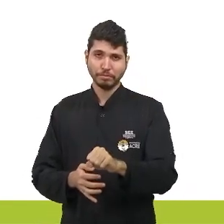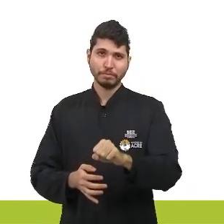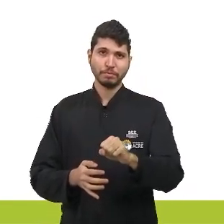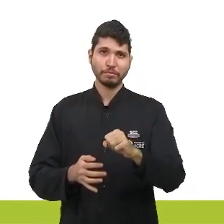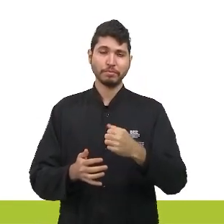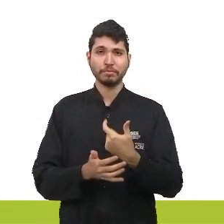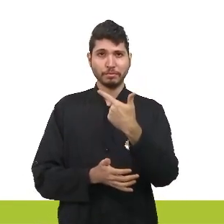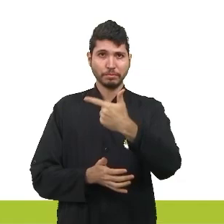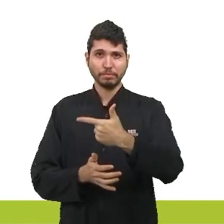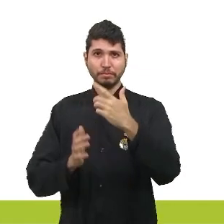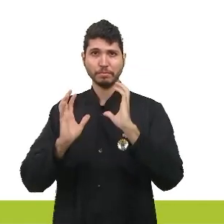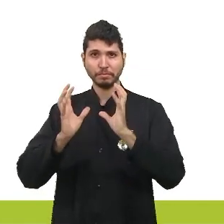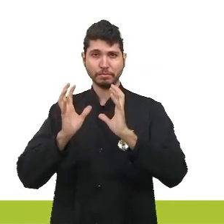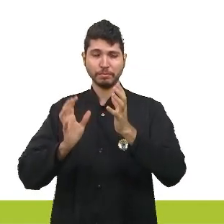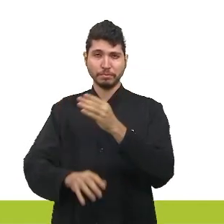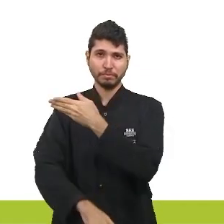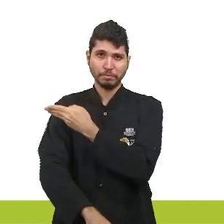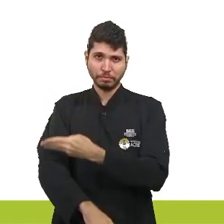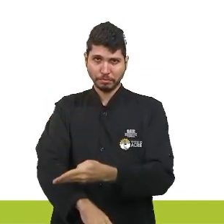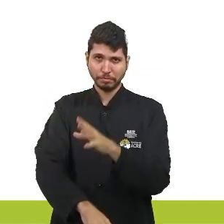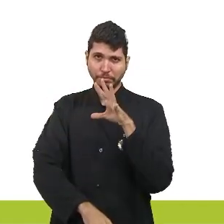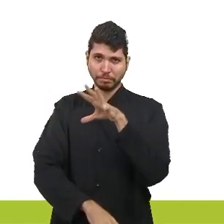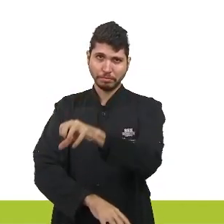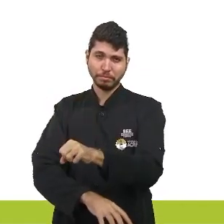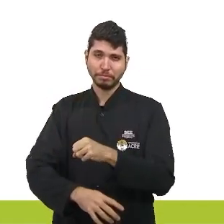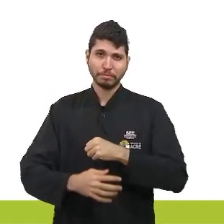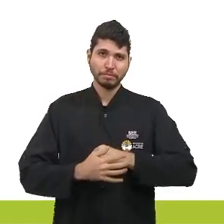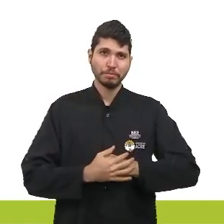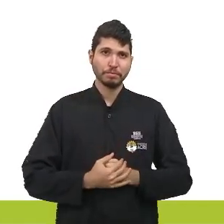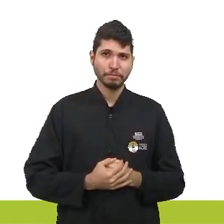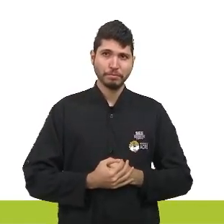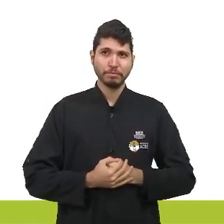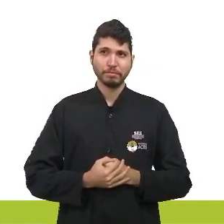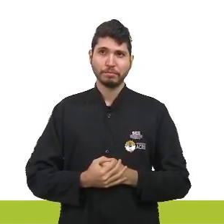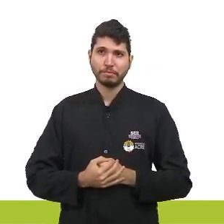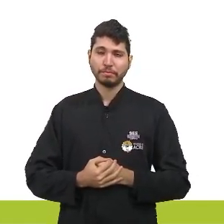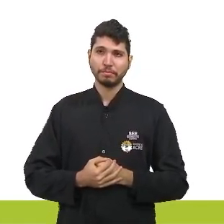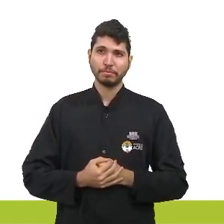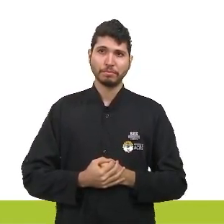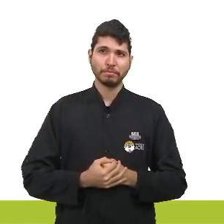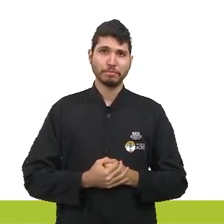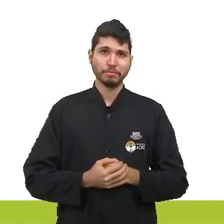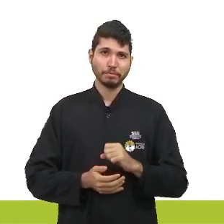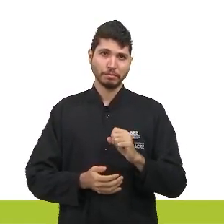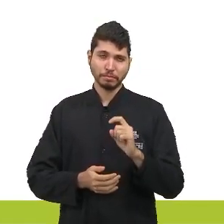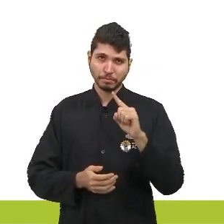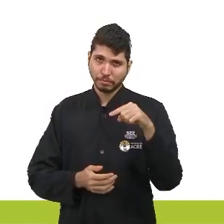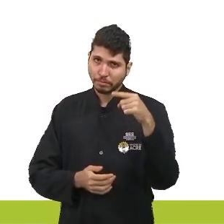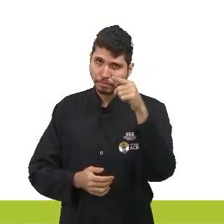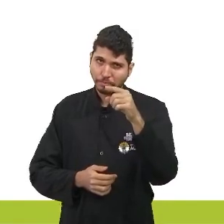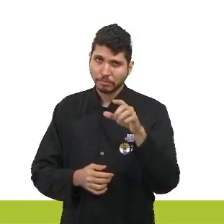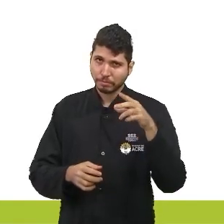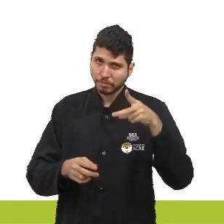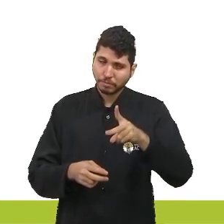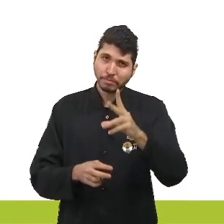retirada. Vou deixar essa conta para você fazer. A ideia é que é importante.